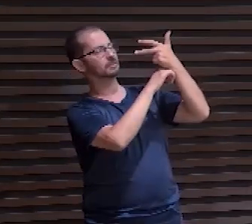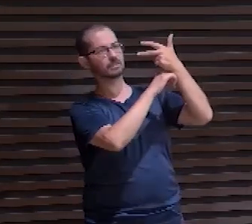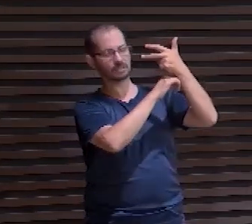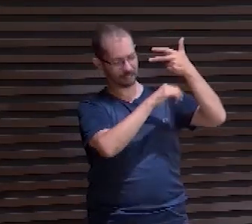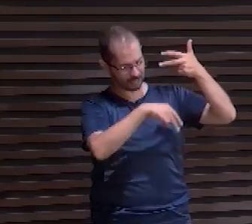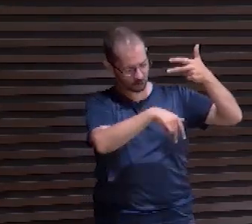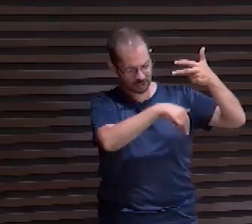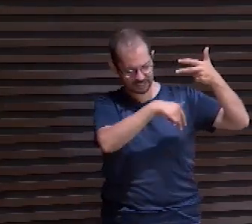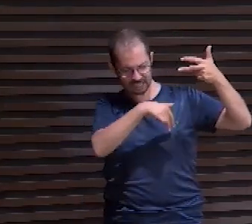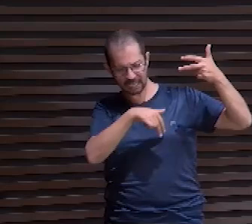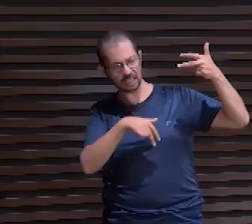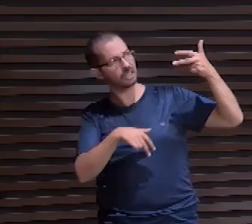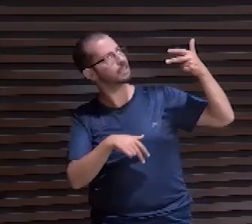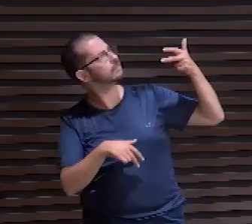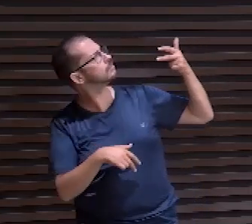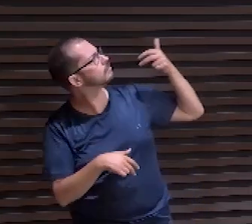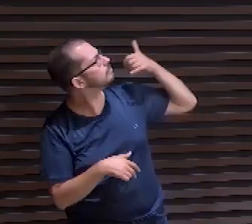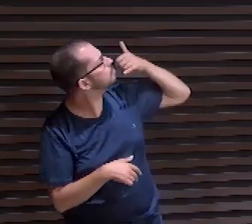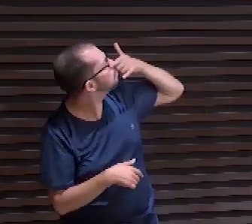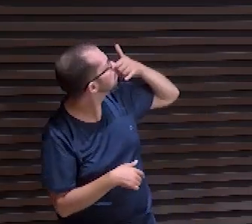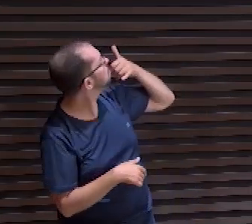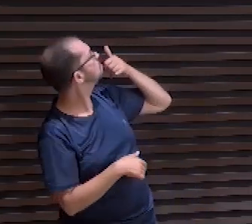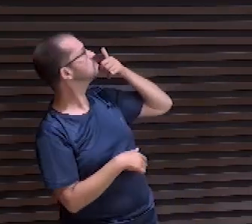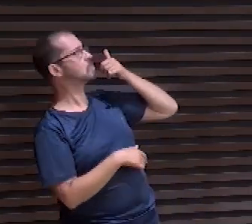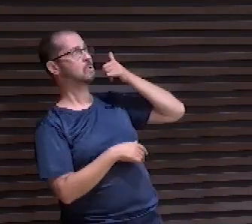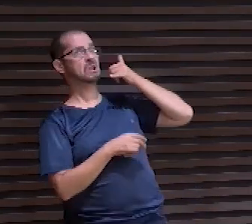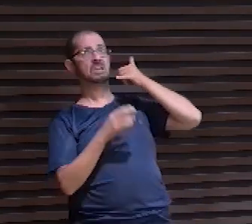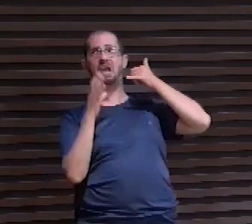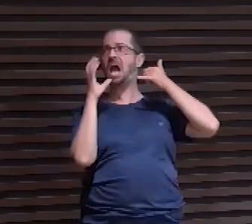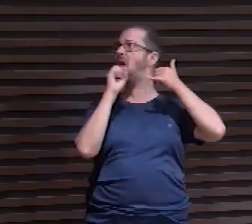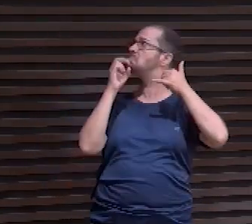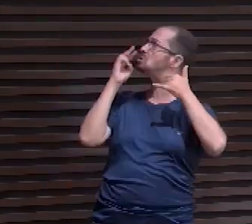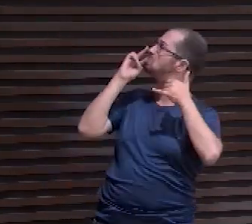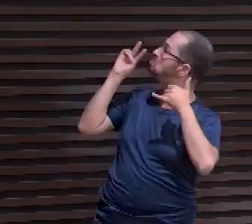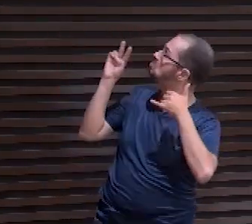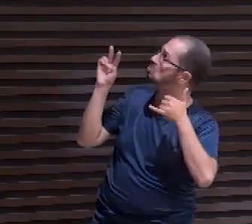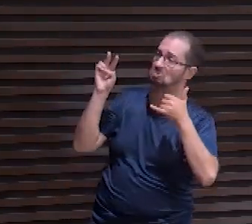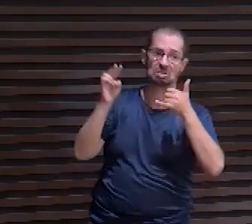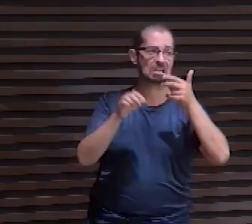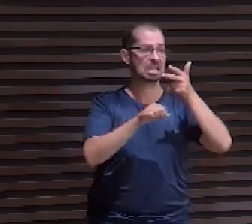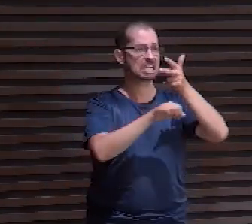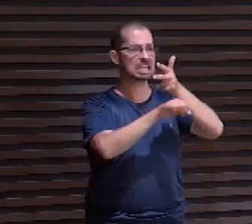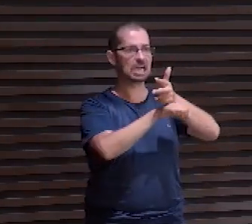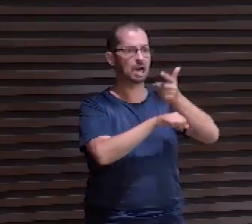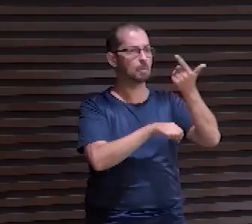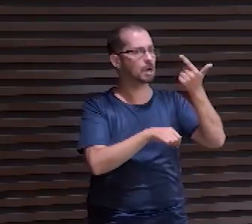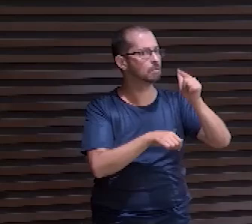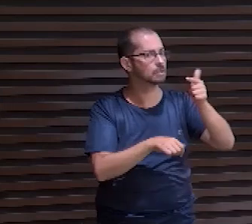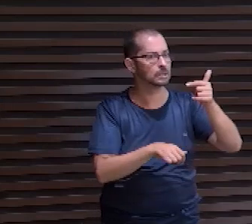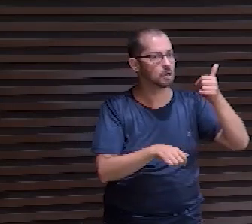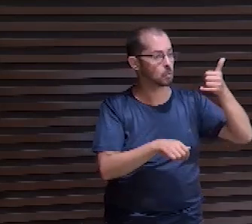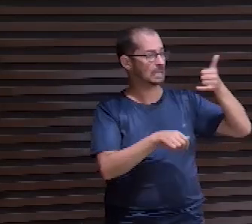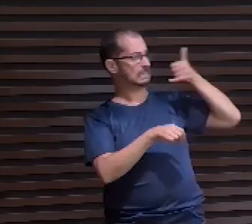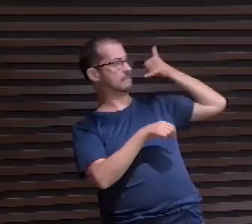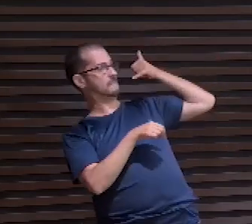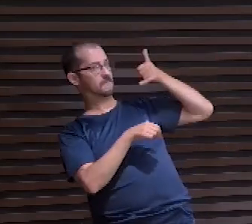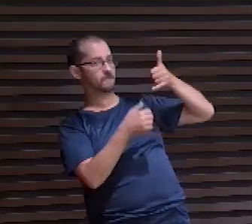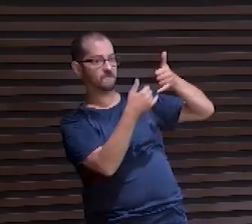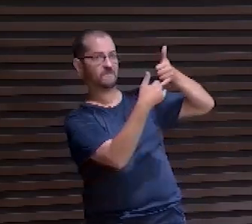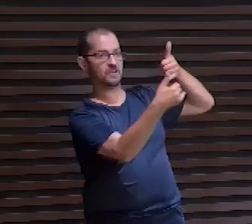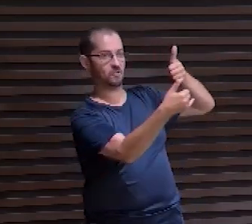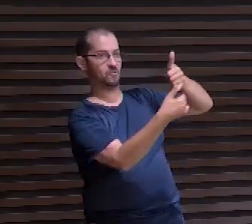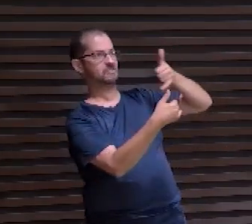fora da cabine e olhei rapidamente em todas as direções, quase arrebentando o fio do telefone de